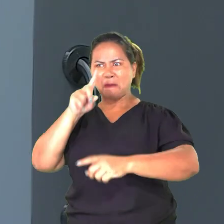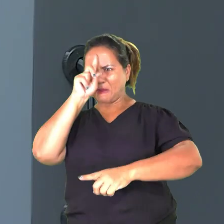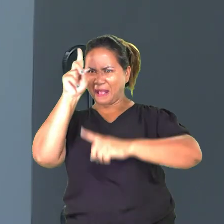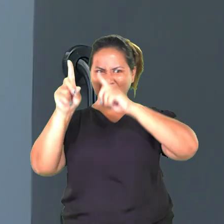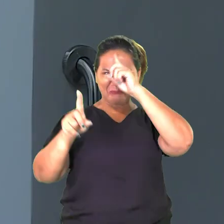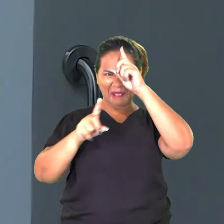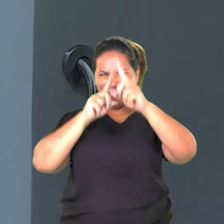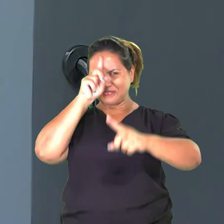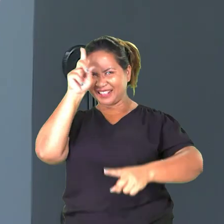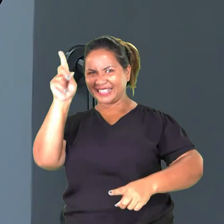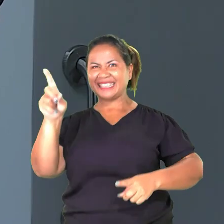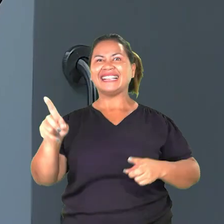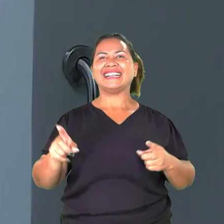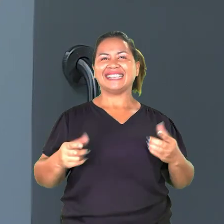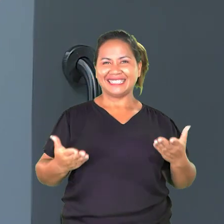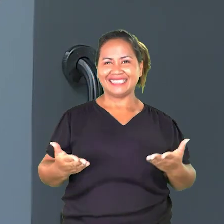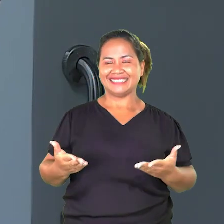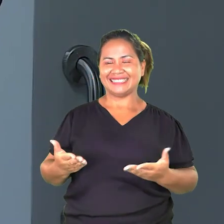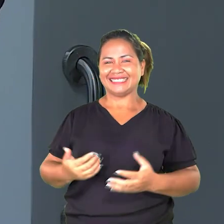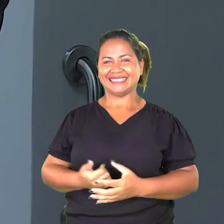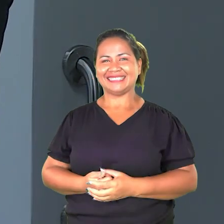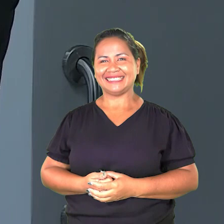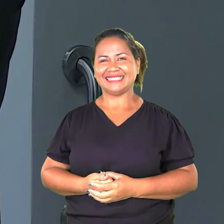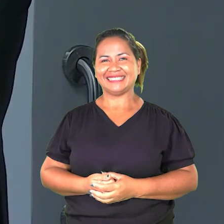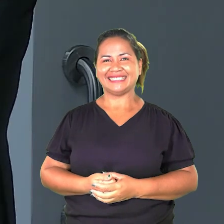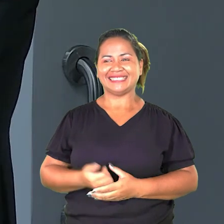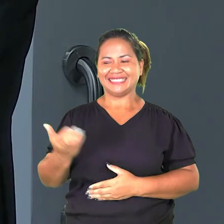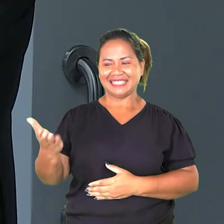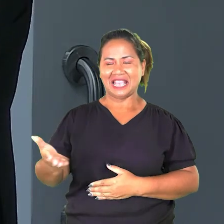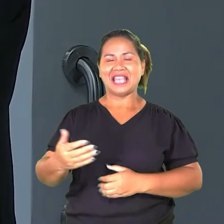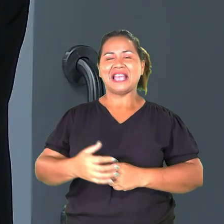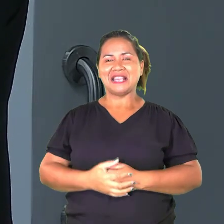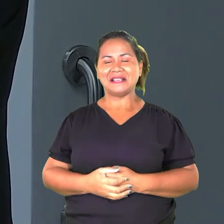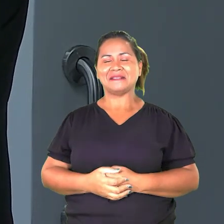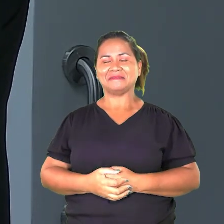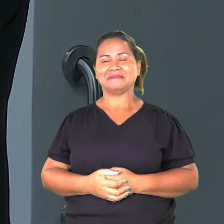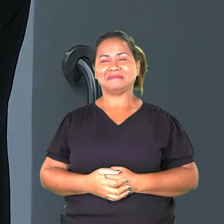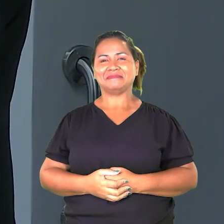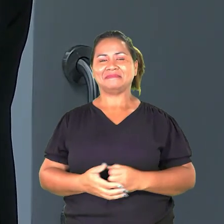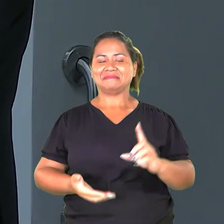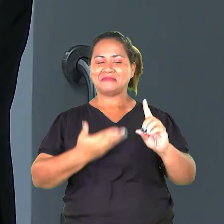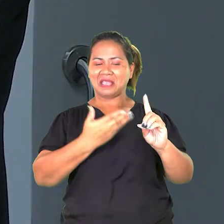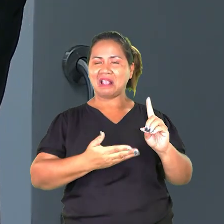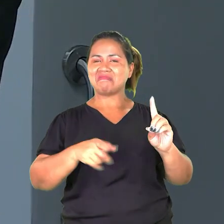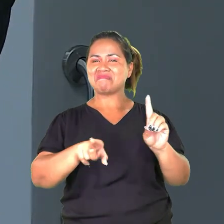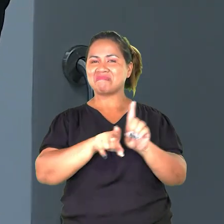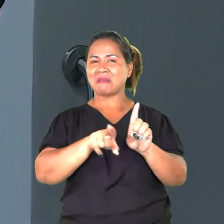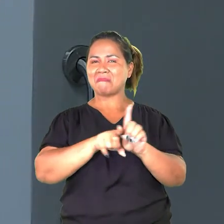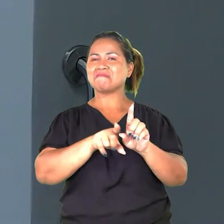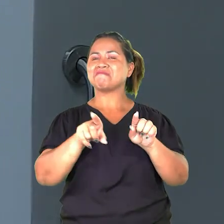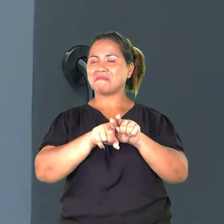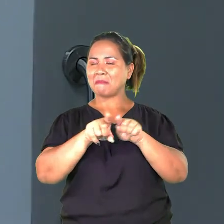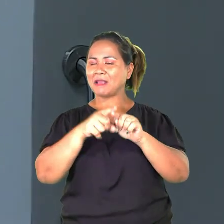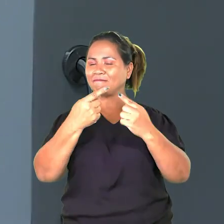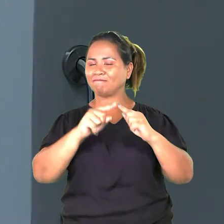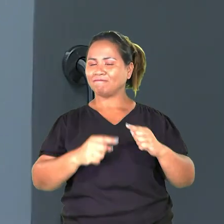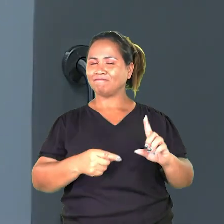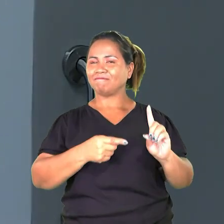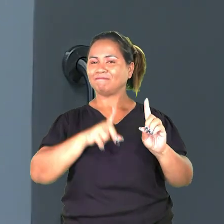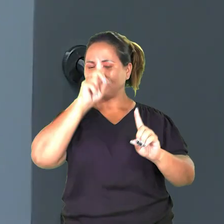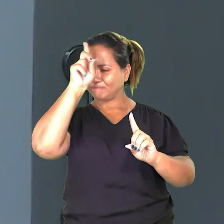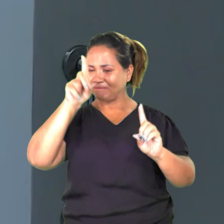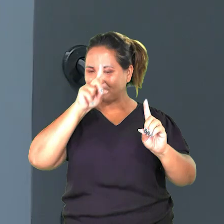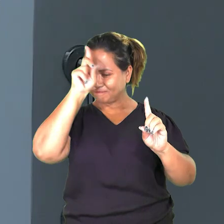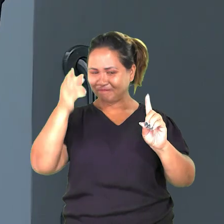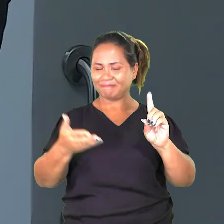Além de ser uma prodigiosa usina de criatividade, como disse o Zé Renato Nanini, né, sobre o